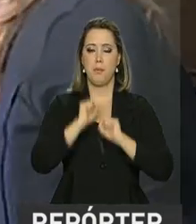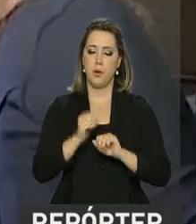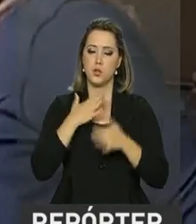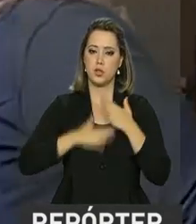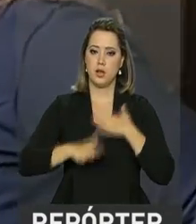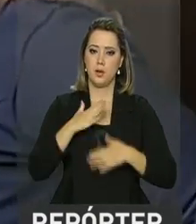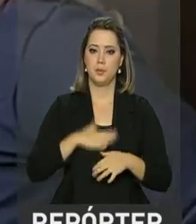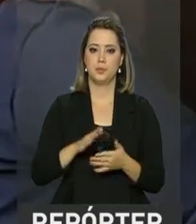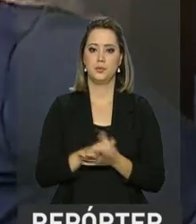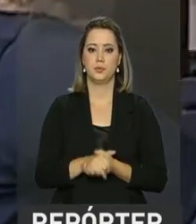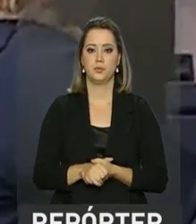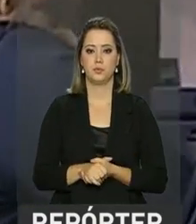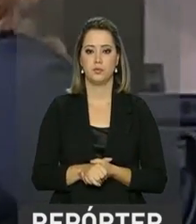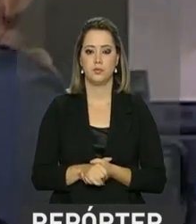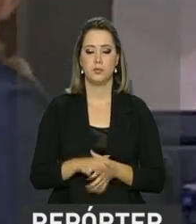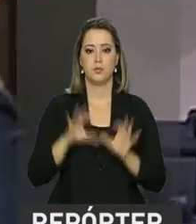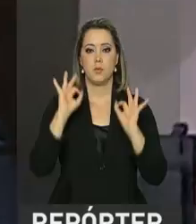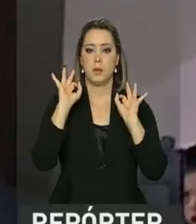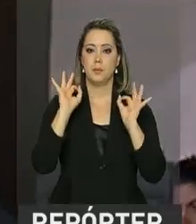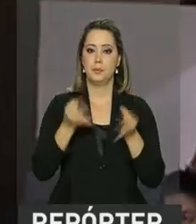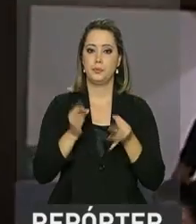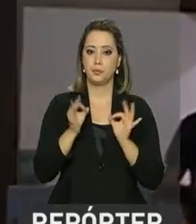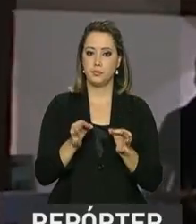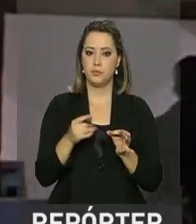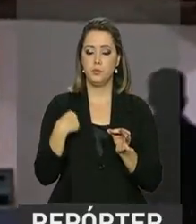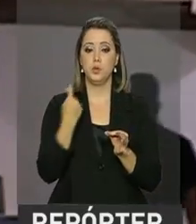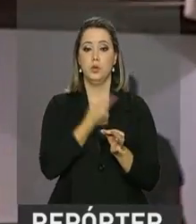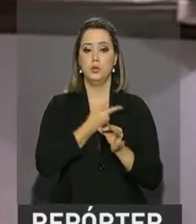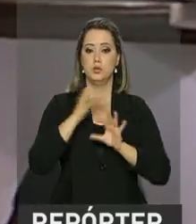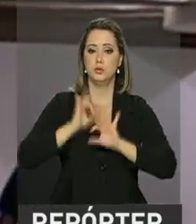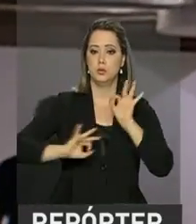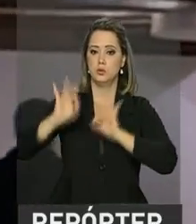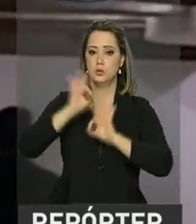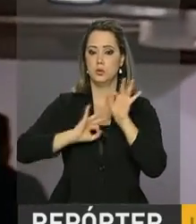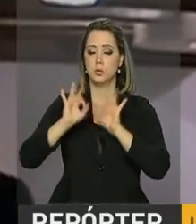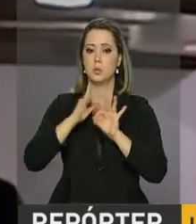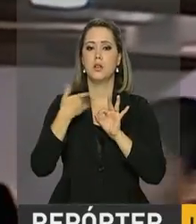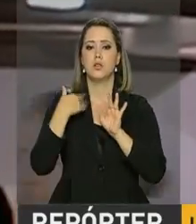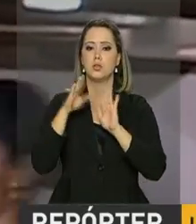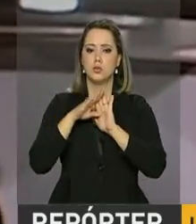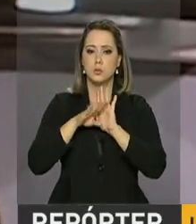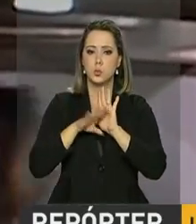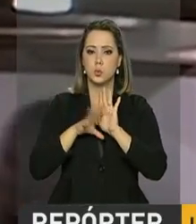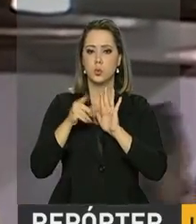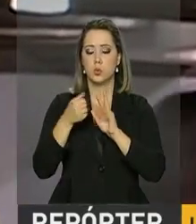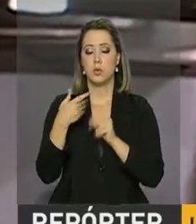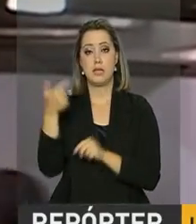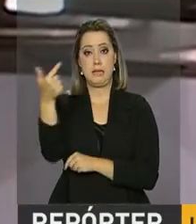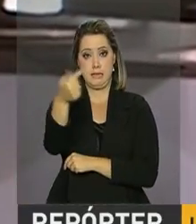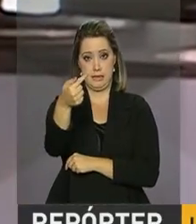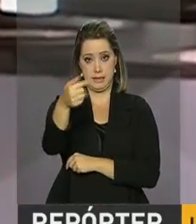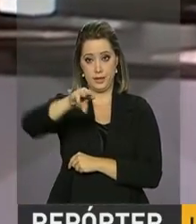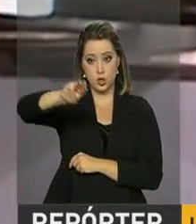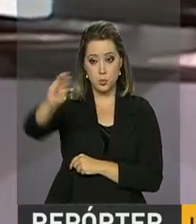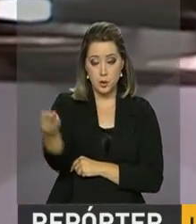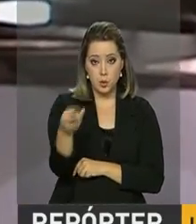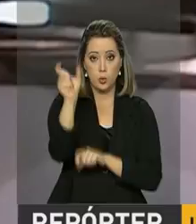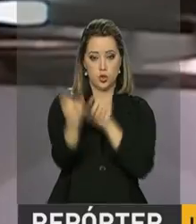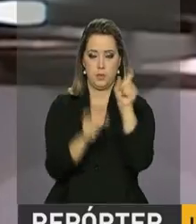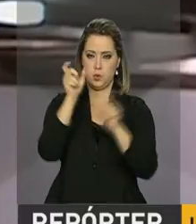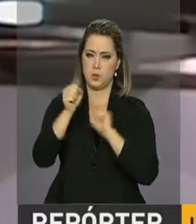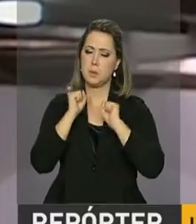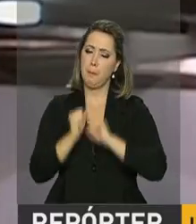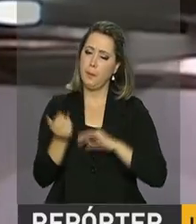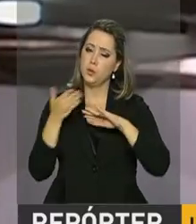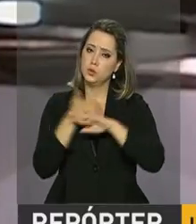não é isso perfeito a gente a caixa eh planejou e se preparou para poder atender esses 75 milhões me de trabalhadores